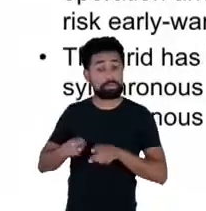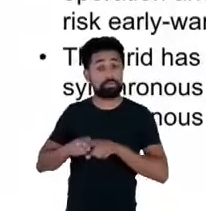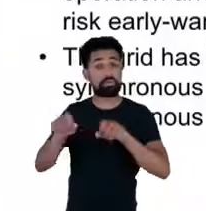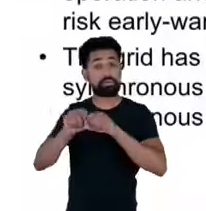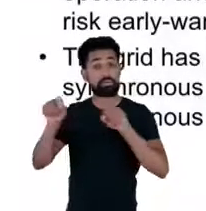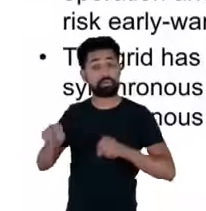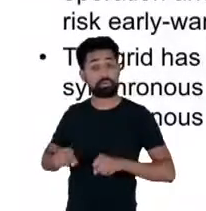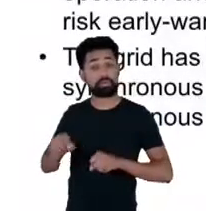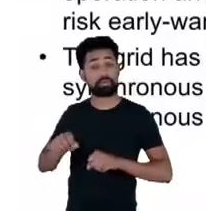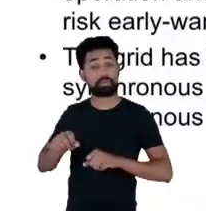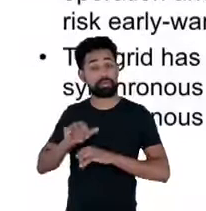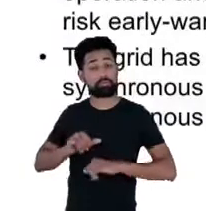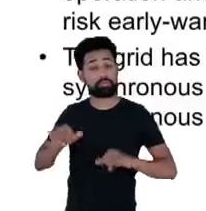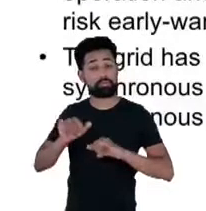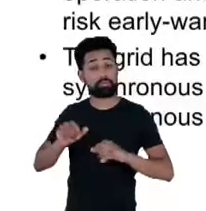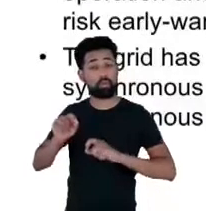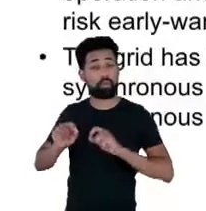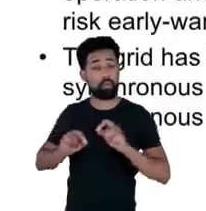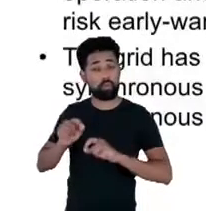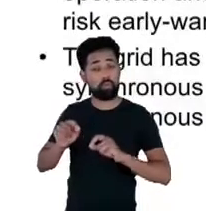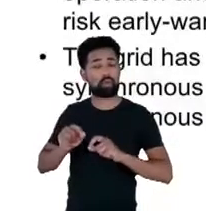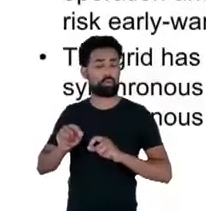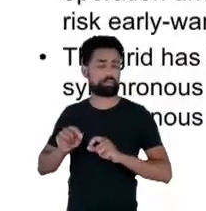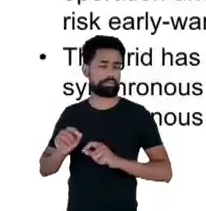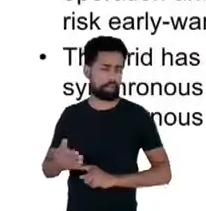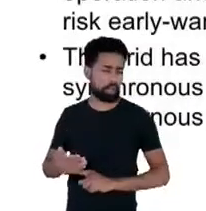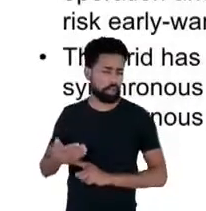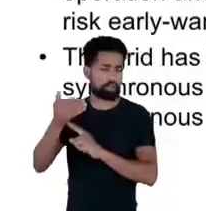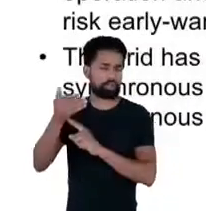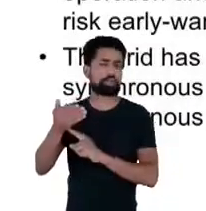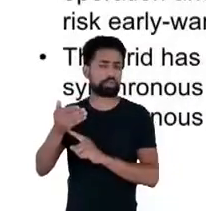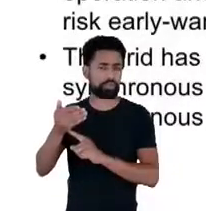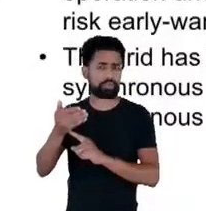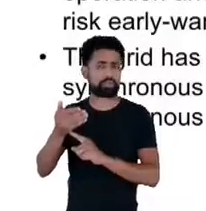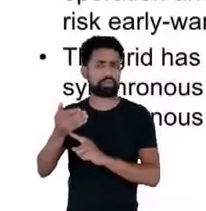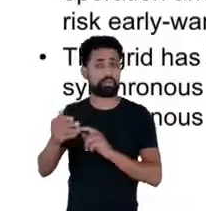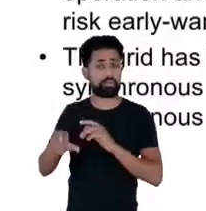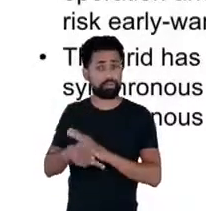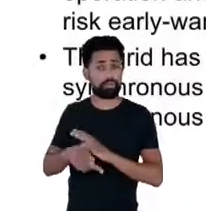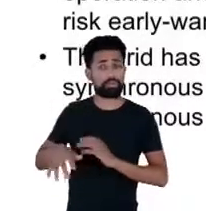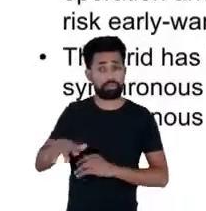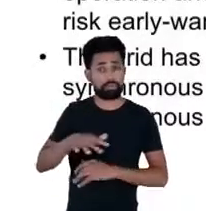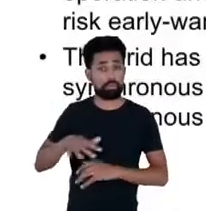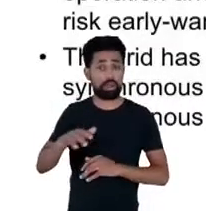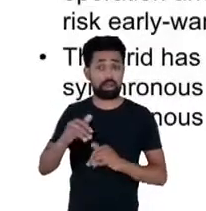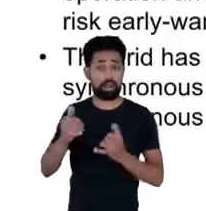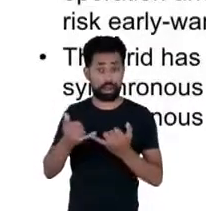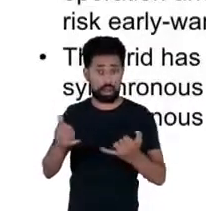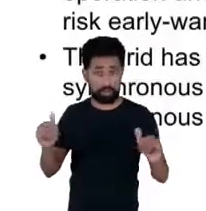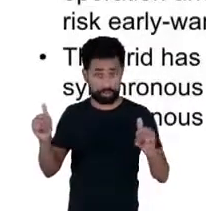alarme e tecnologia de comercialização do mercado elétrico.